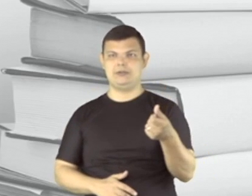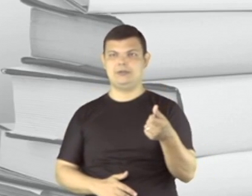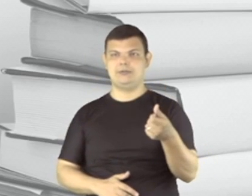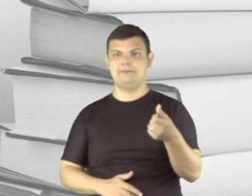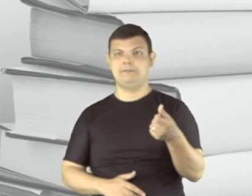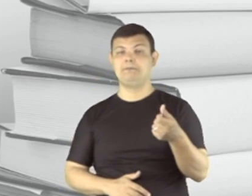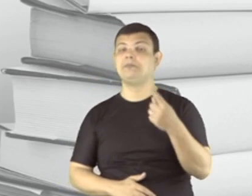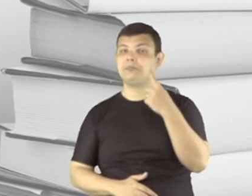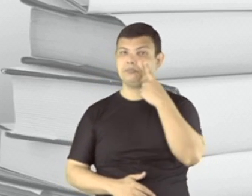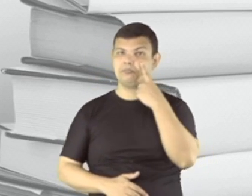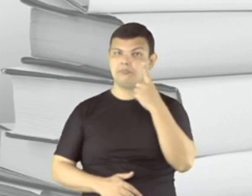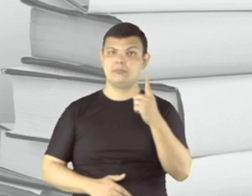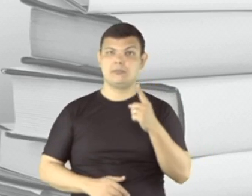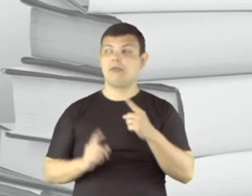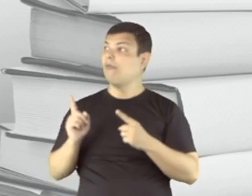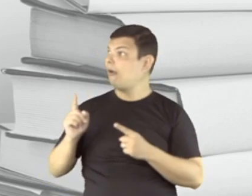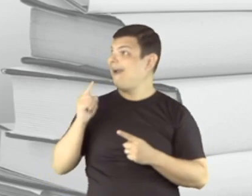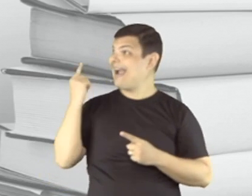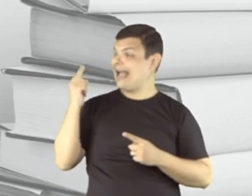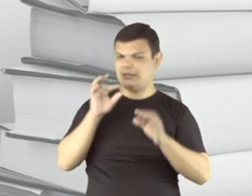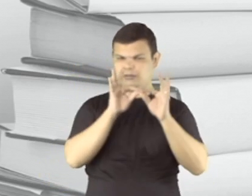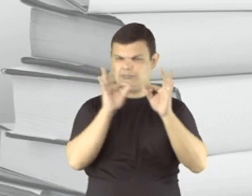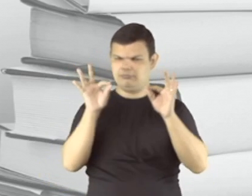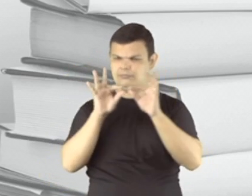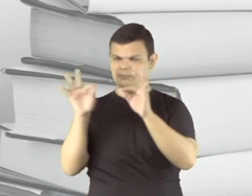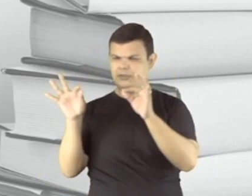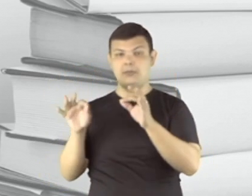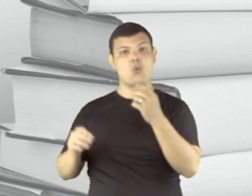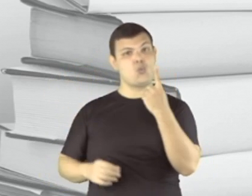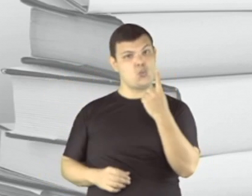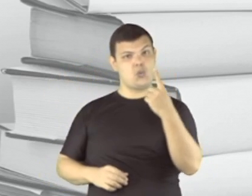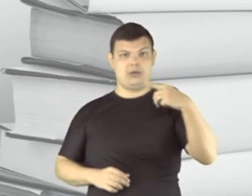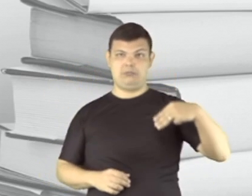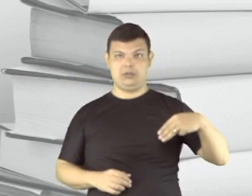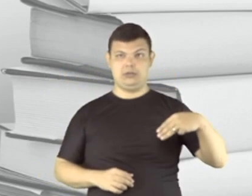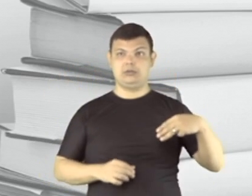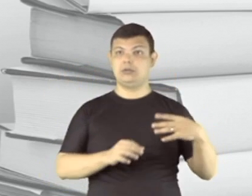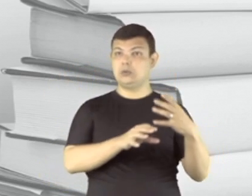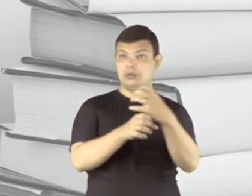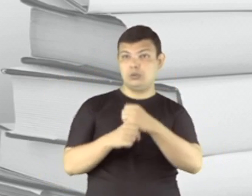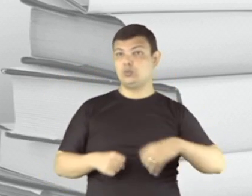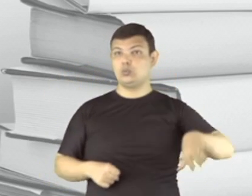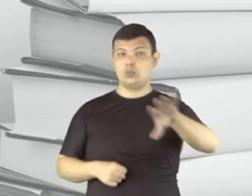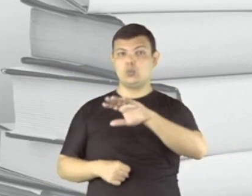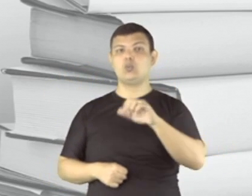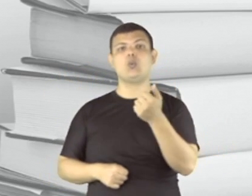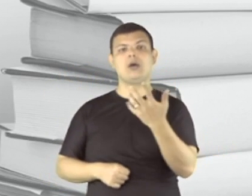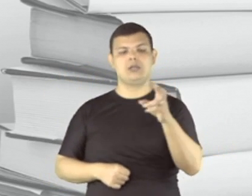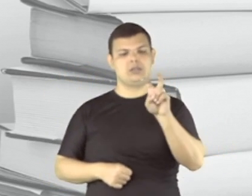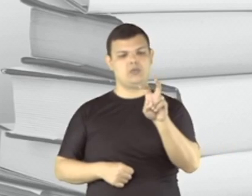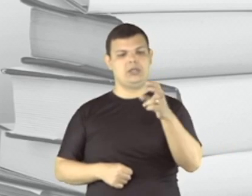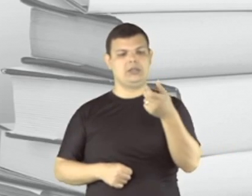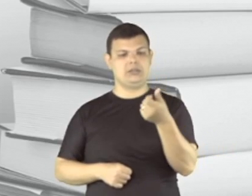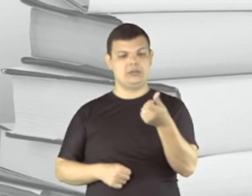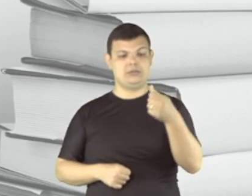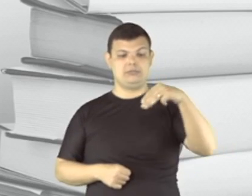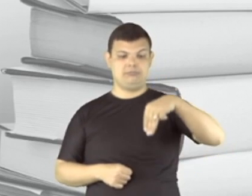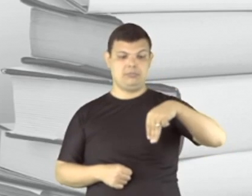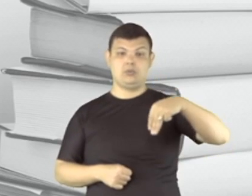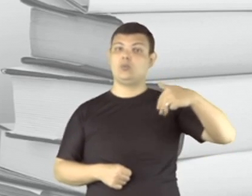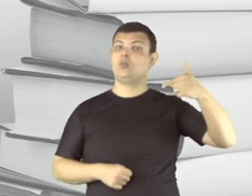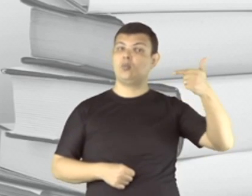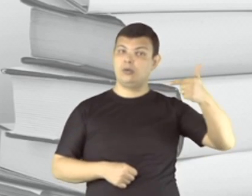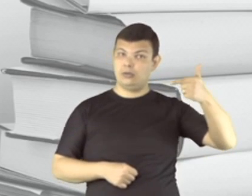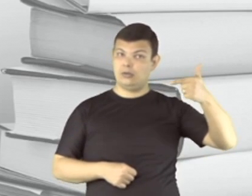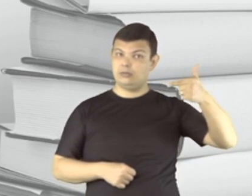como vimos, sendo que nesta figura cada quadrado mede 1 metro, a área total da casa é 56